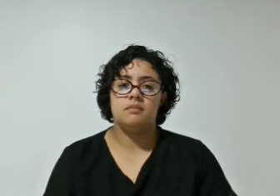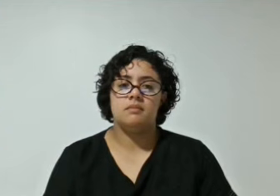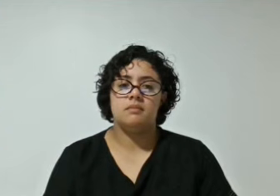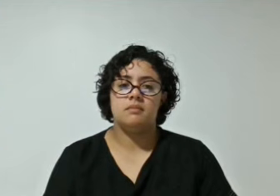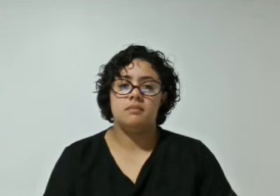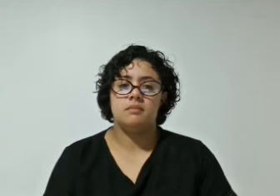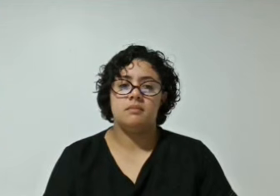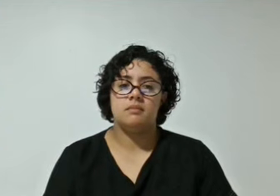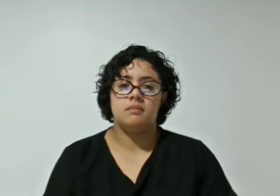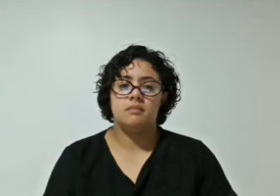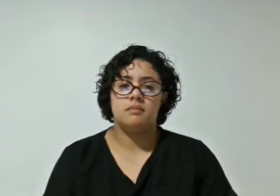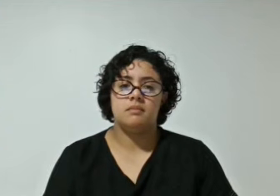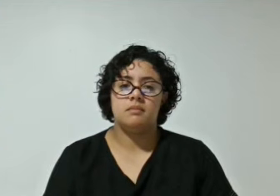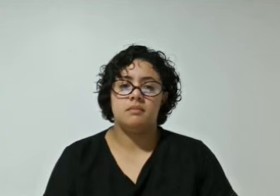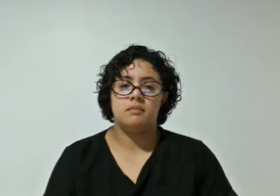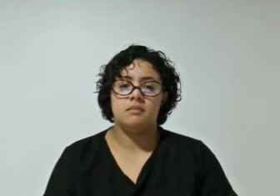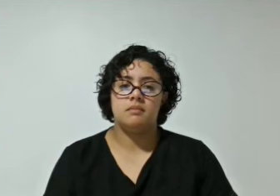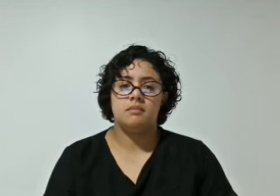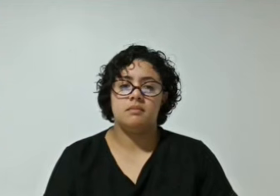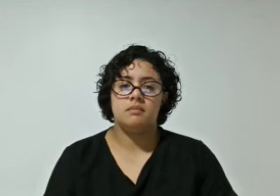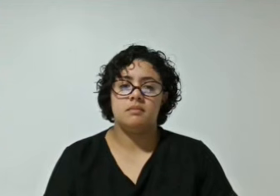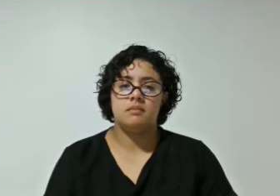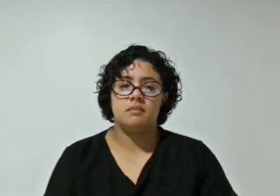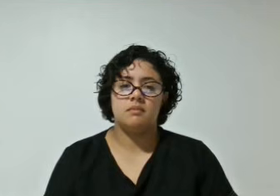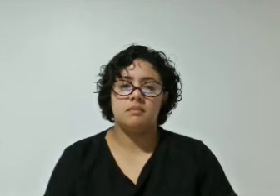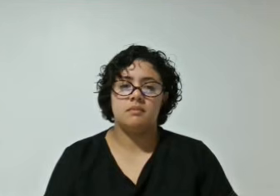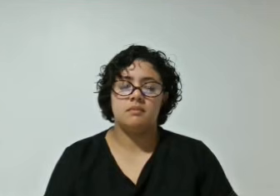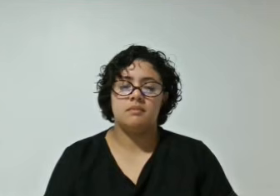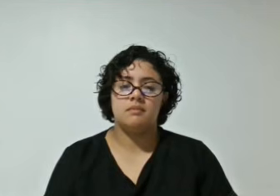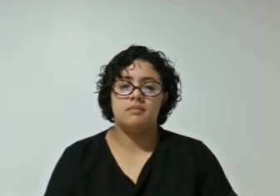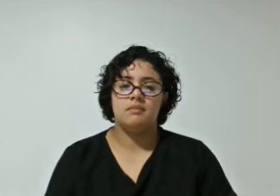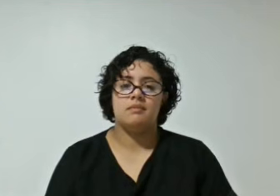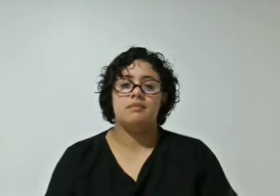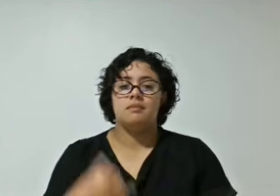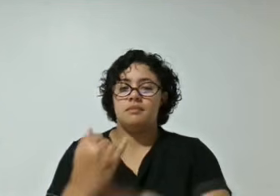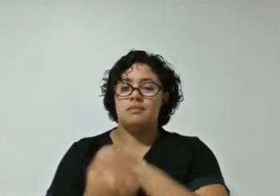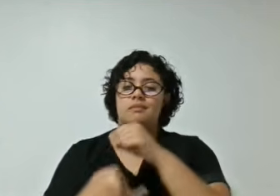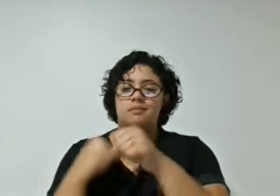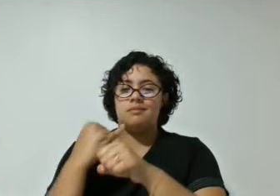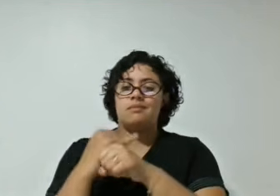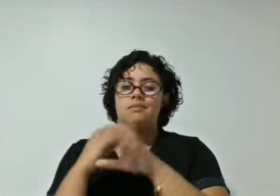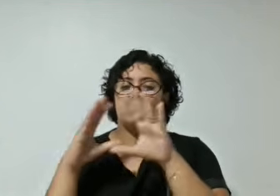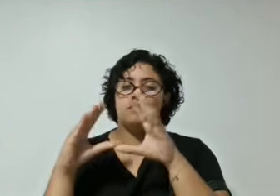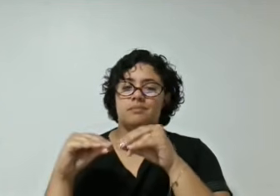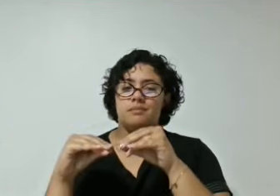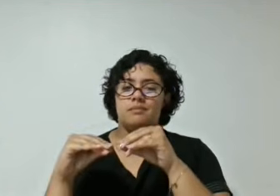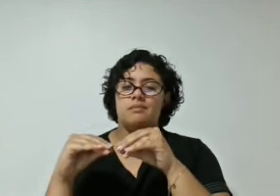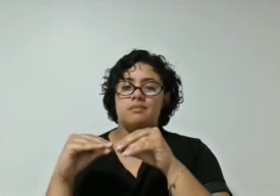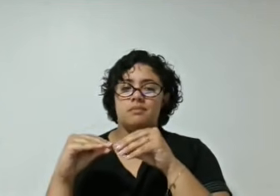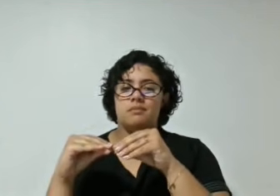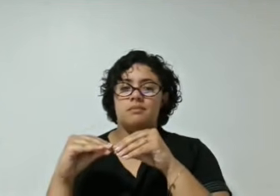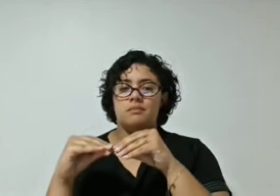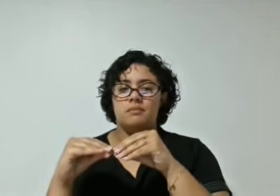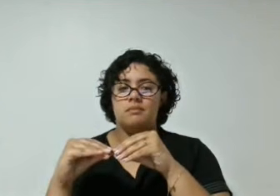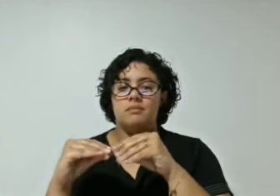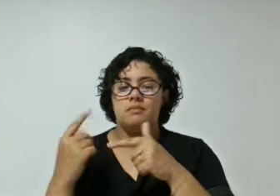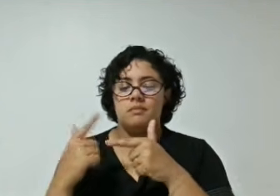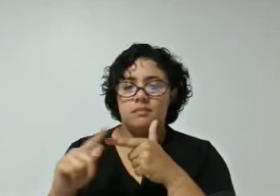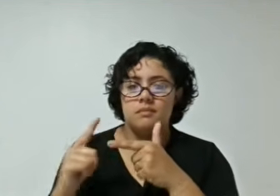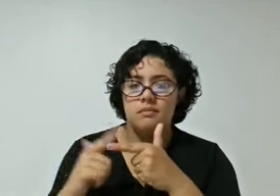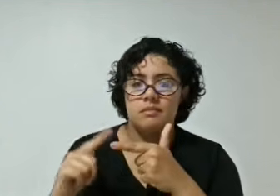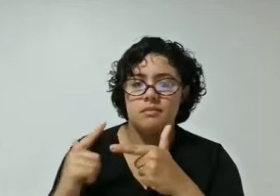Érica, a internet da A Grace caiu. a internet dela teve alguma coisa da... Eu não peguei o